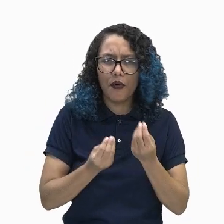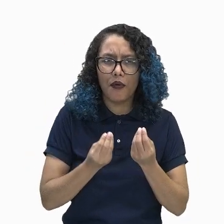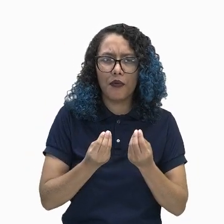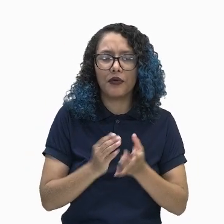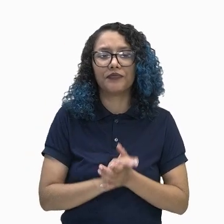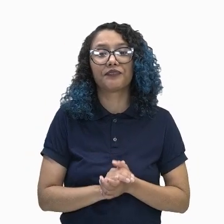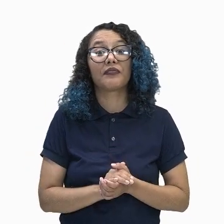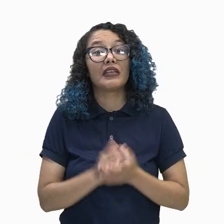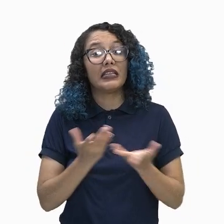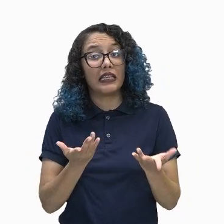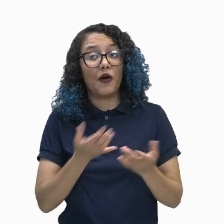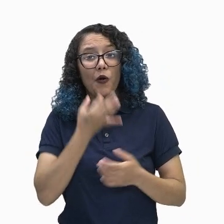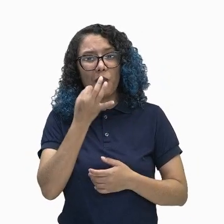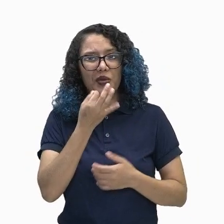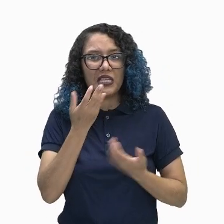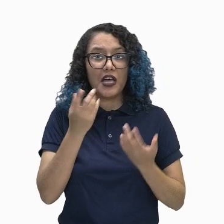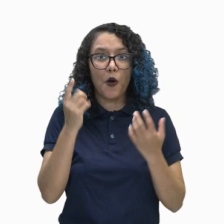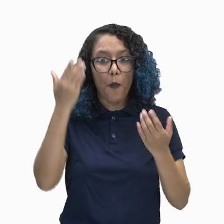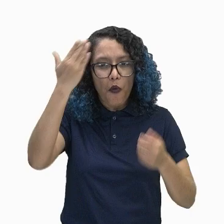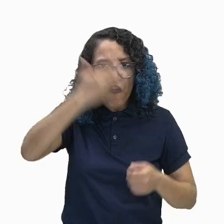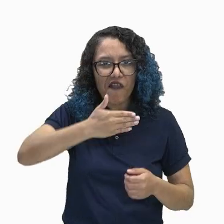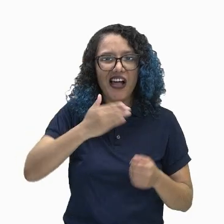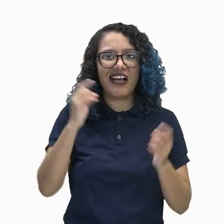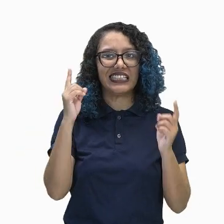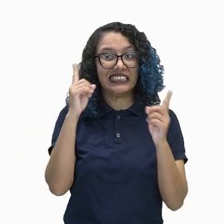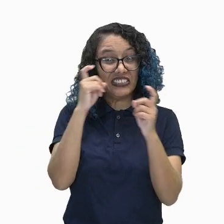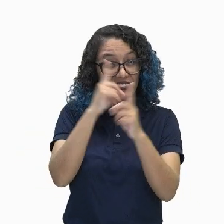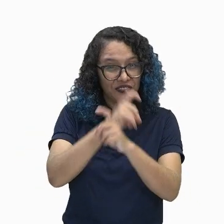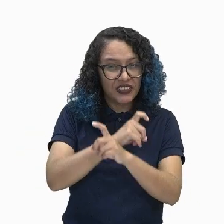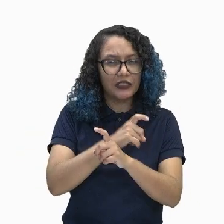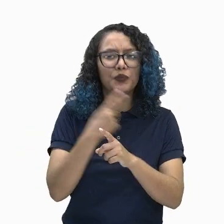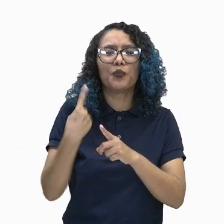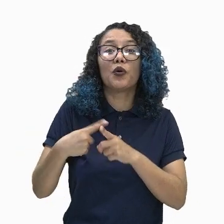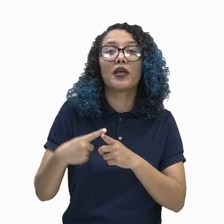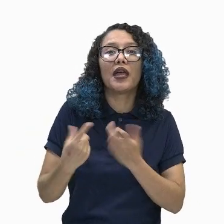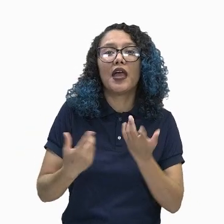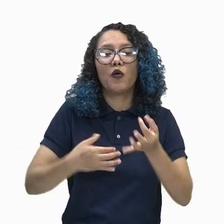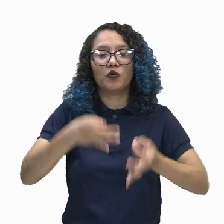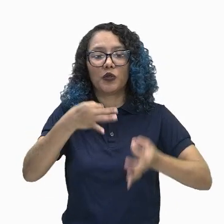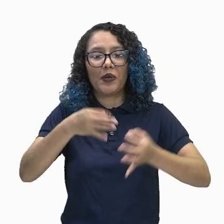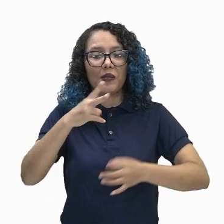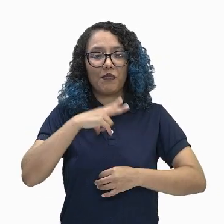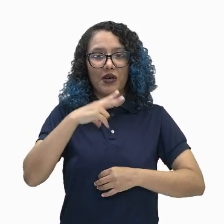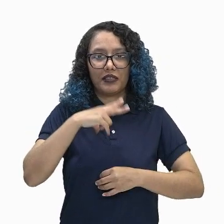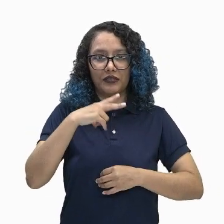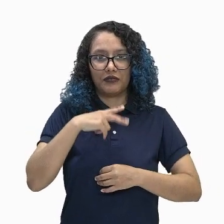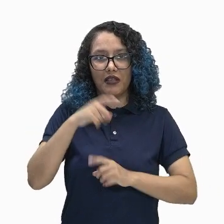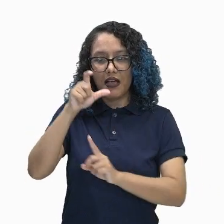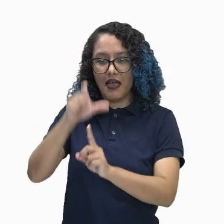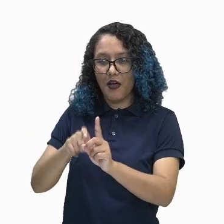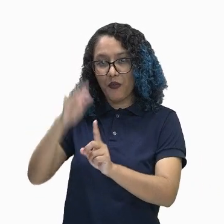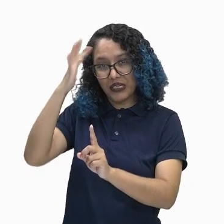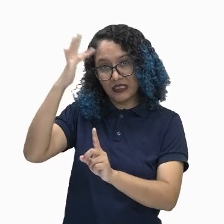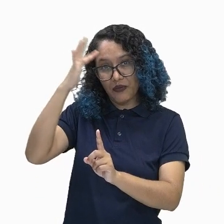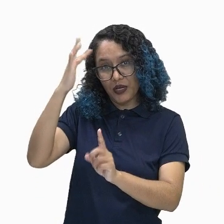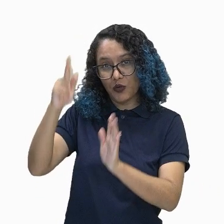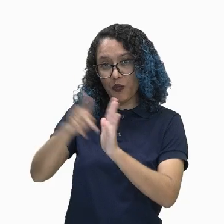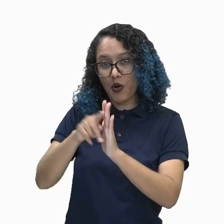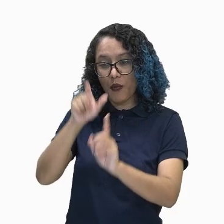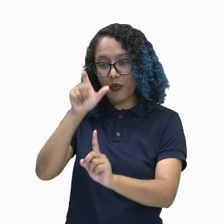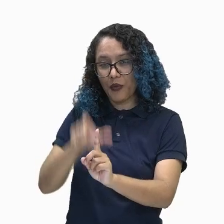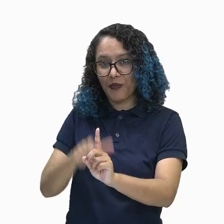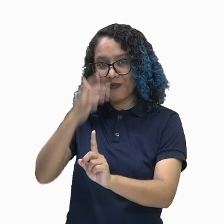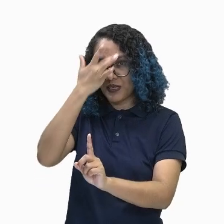é um tanto difícil de você comprovar. Por quê? É um julgamento pessoal, é a forma como alguém pensa sobre algo. Outro exemplo de